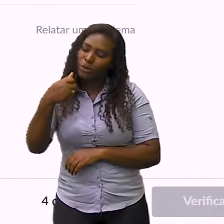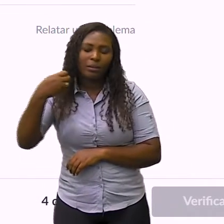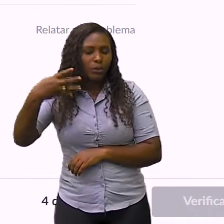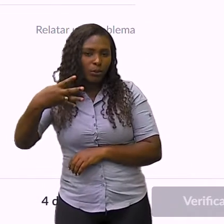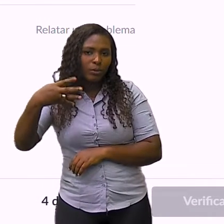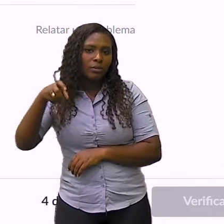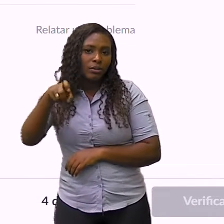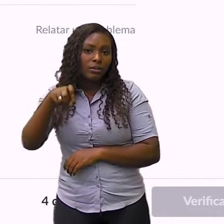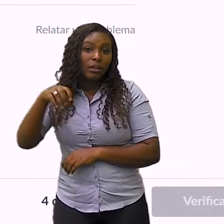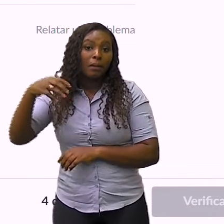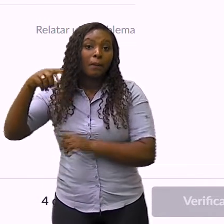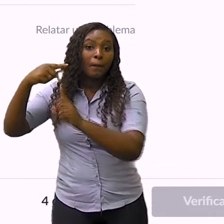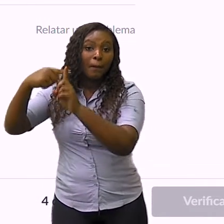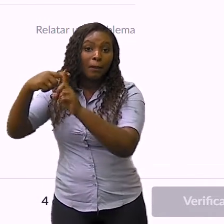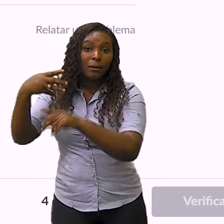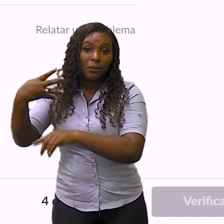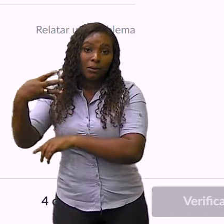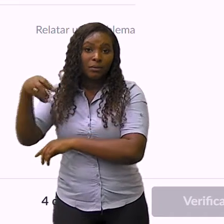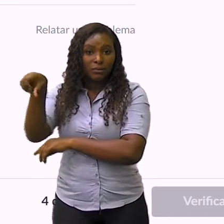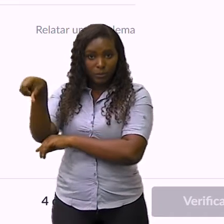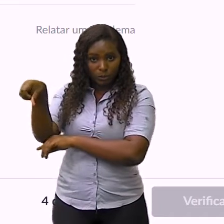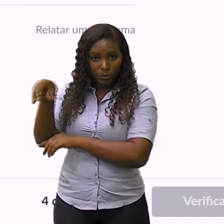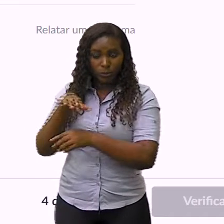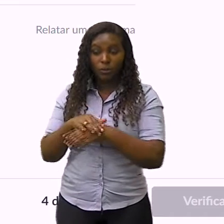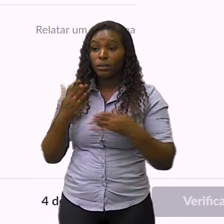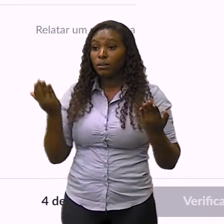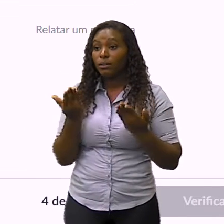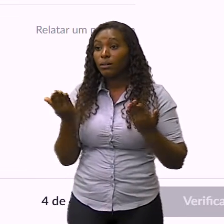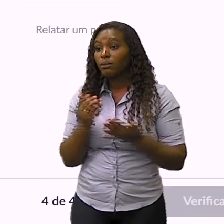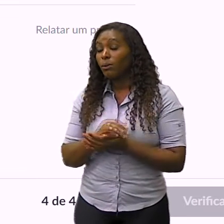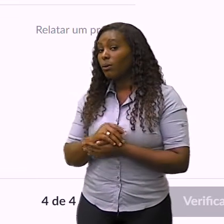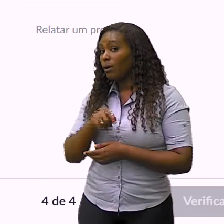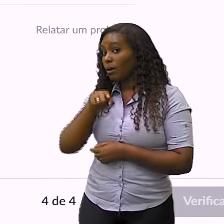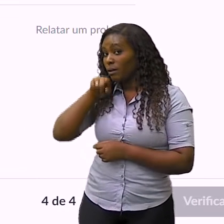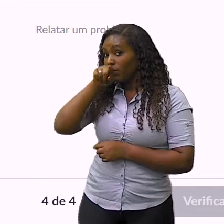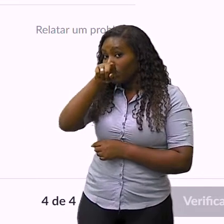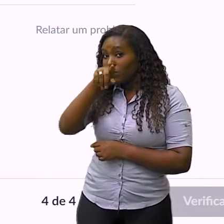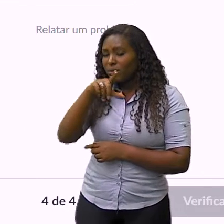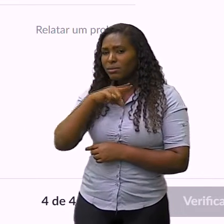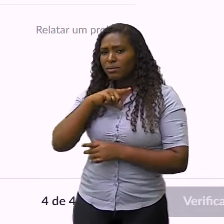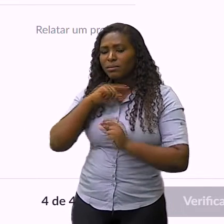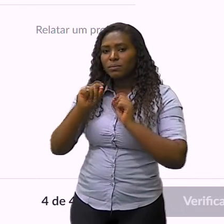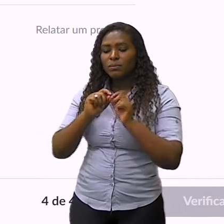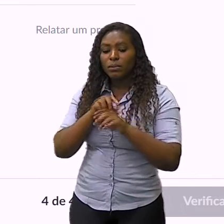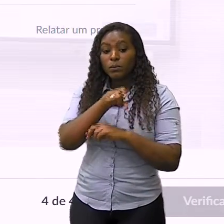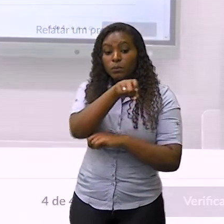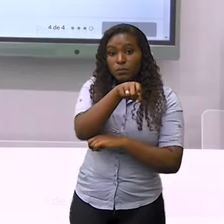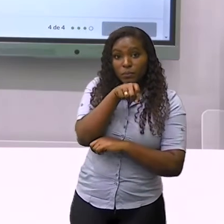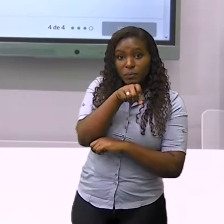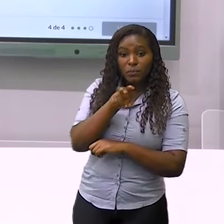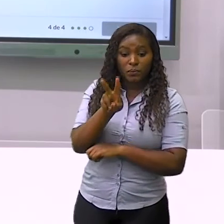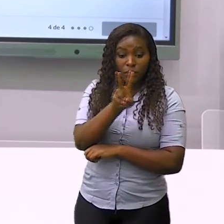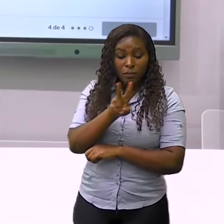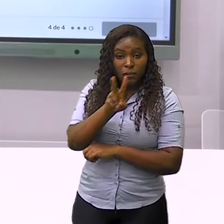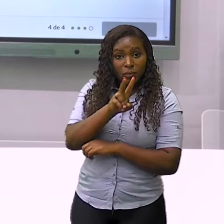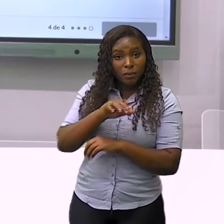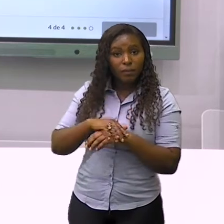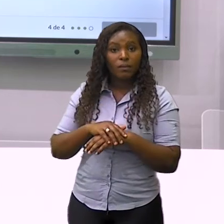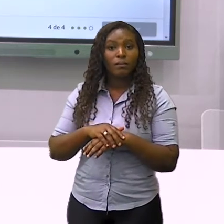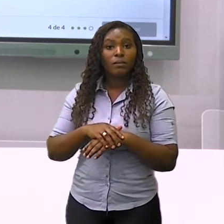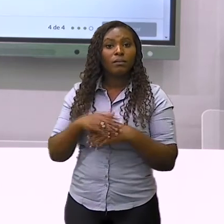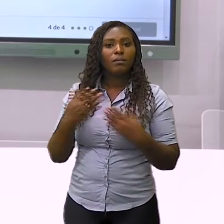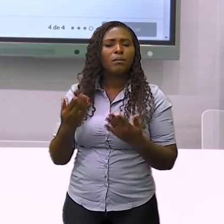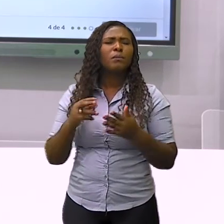Quando o delta for negativo, você não tem condição de trabalhar direto, somente pela fórmula de